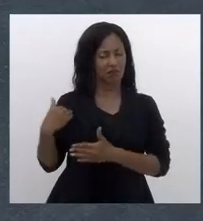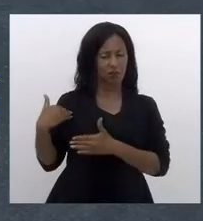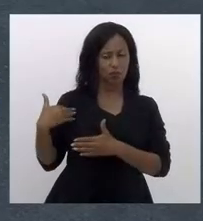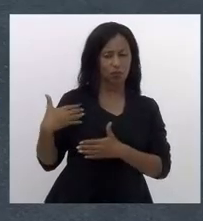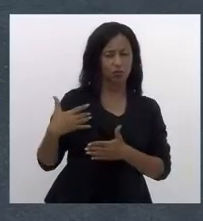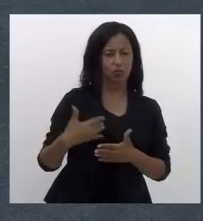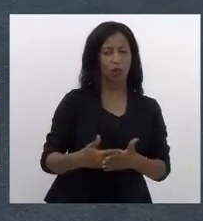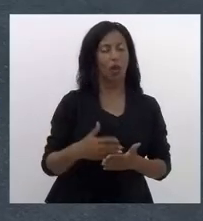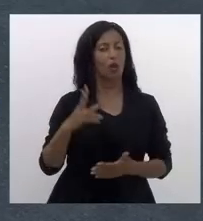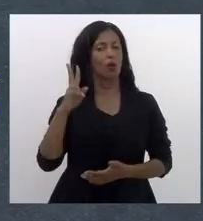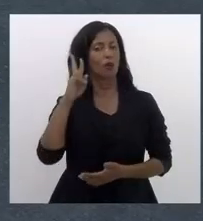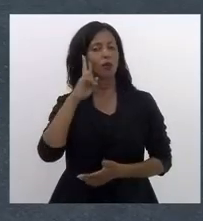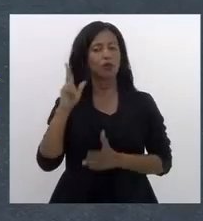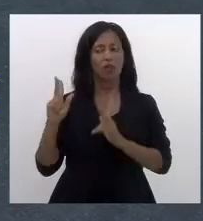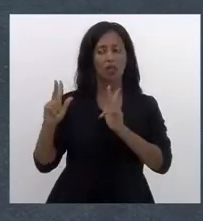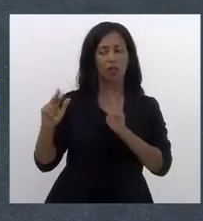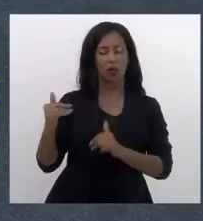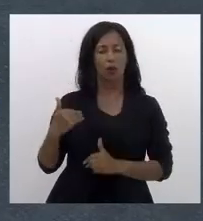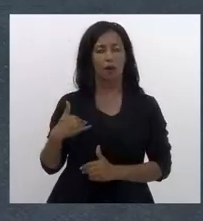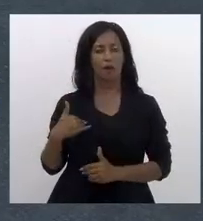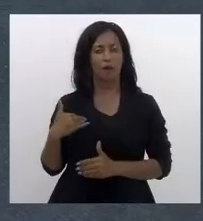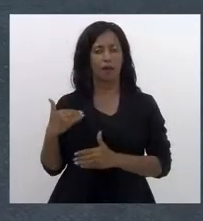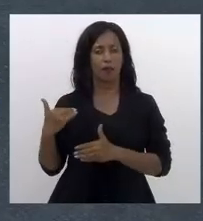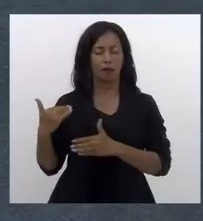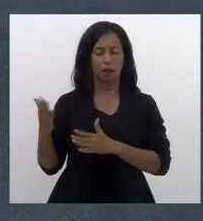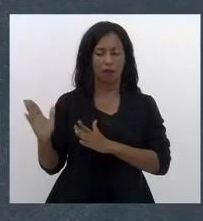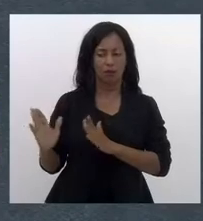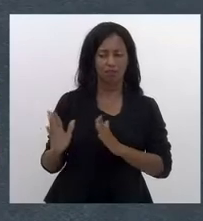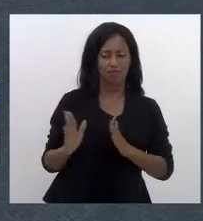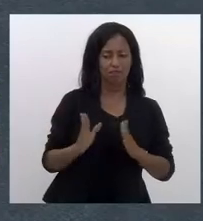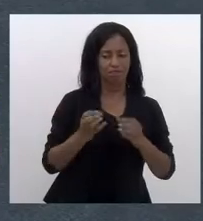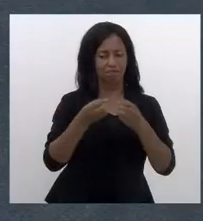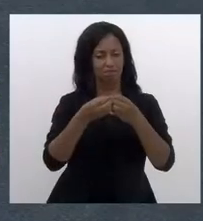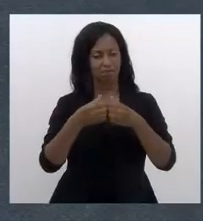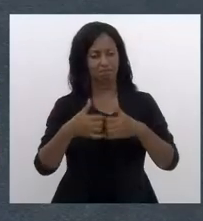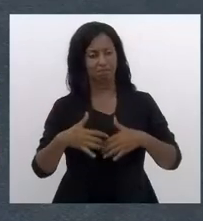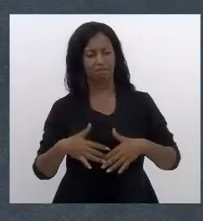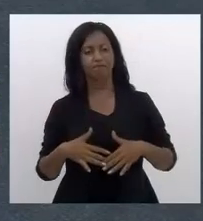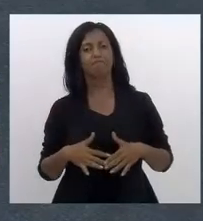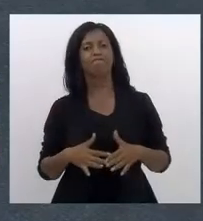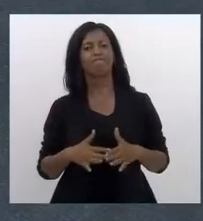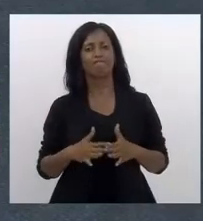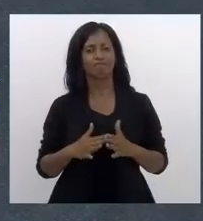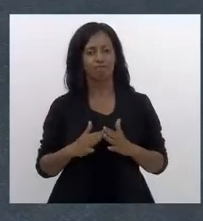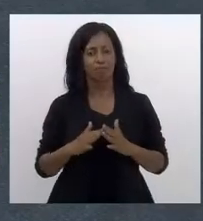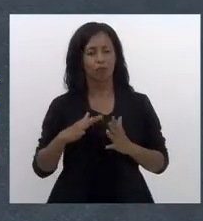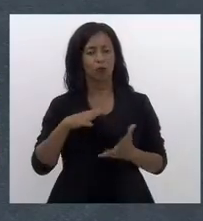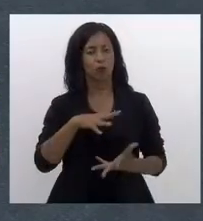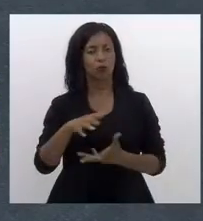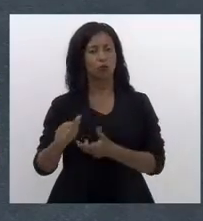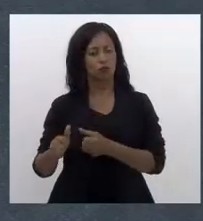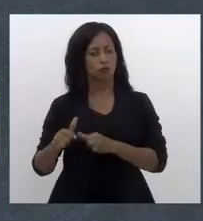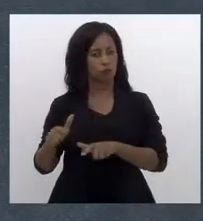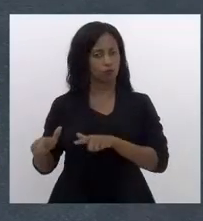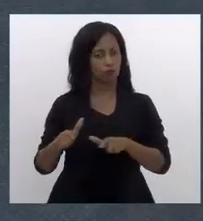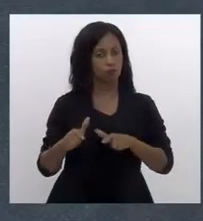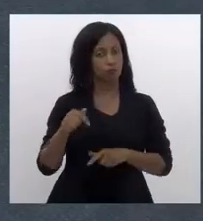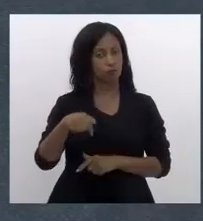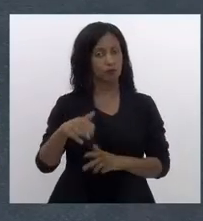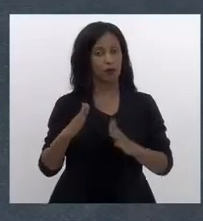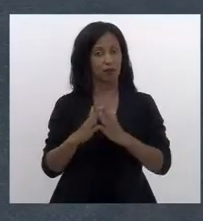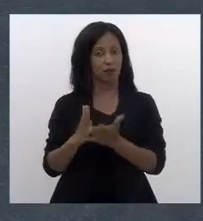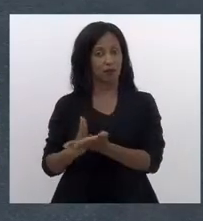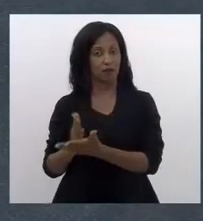uma história muito parecida com a minha, passou por um processo de precarização extrema no mundo do trabalho. Então, essa casa